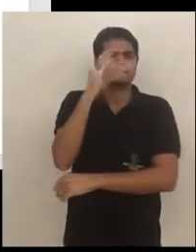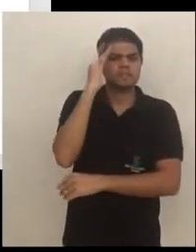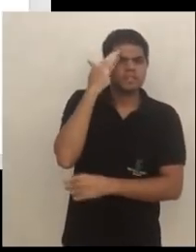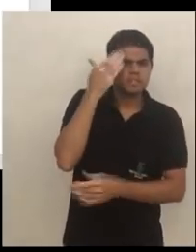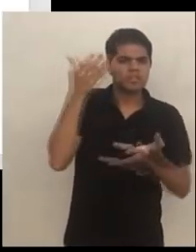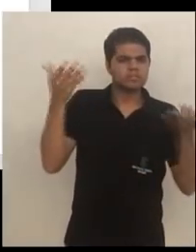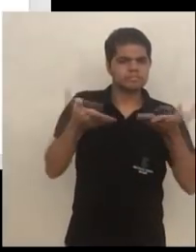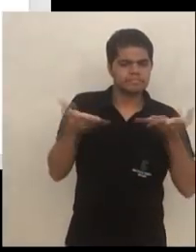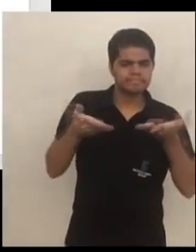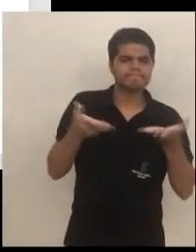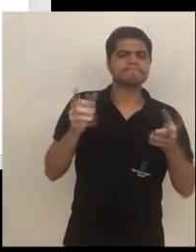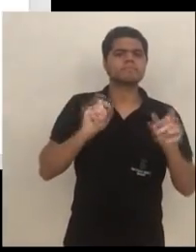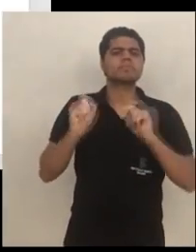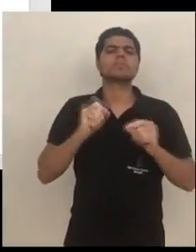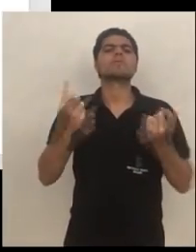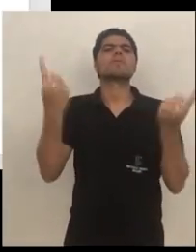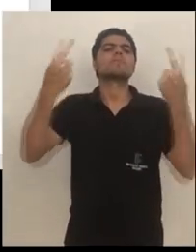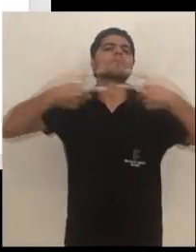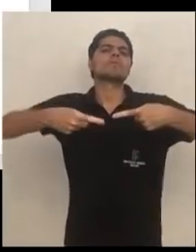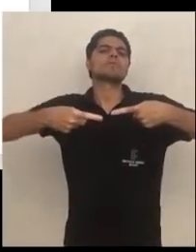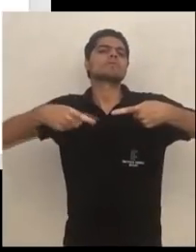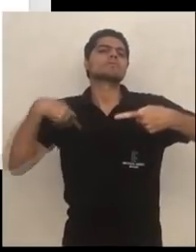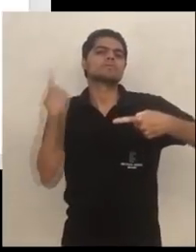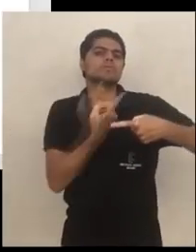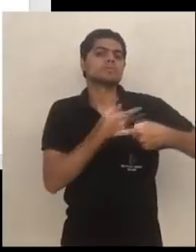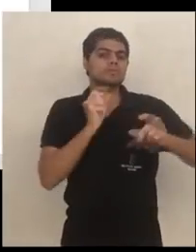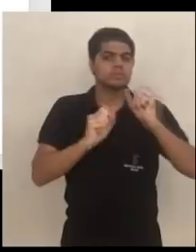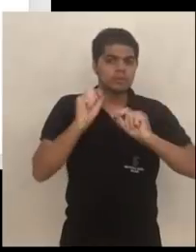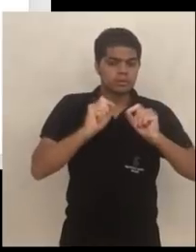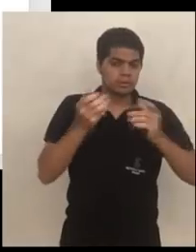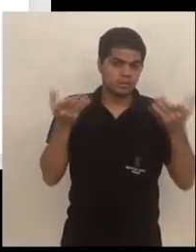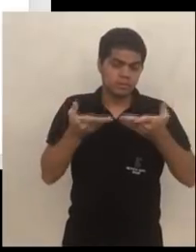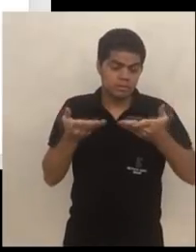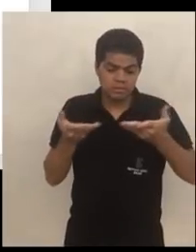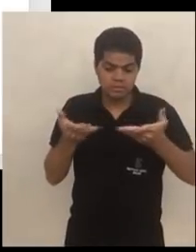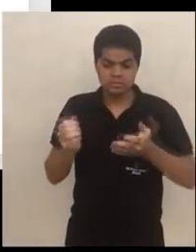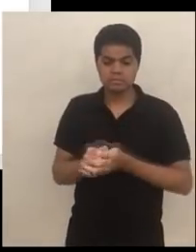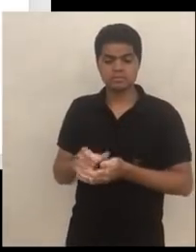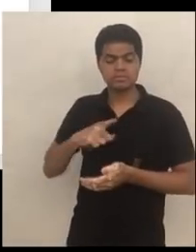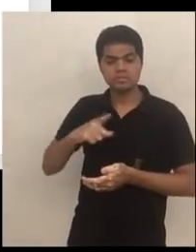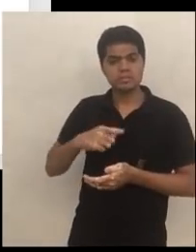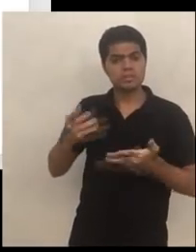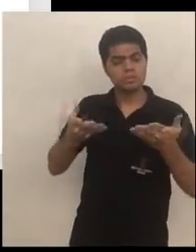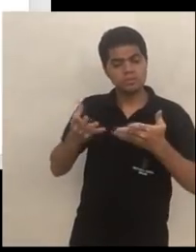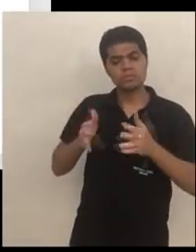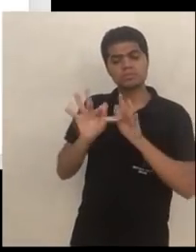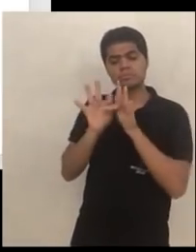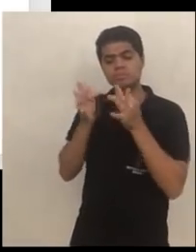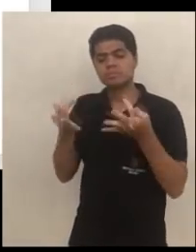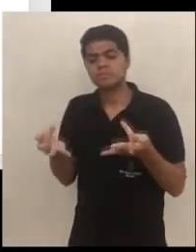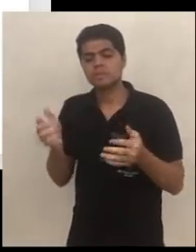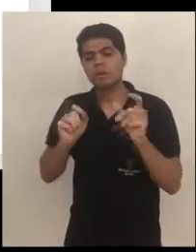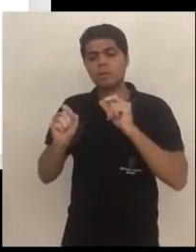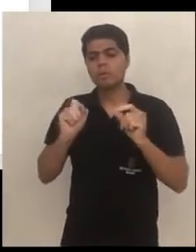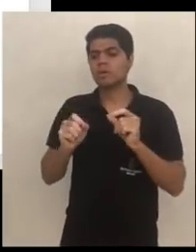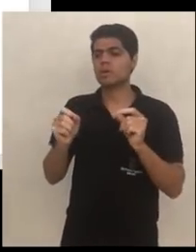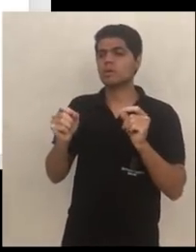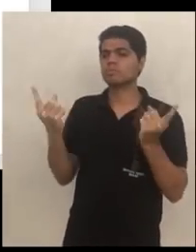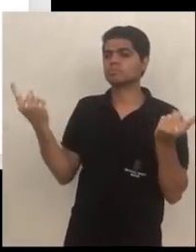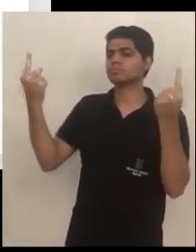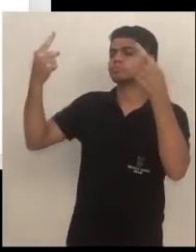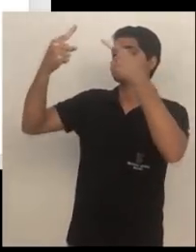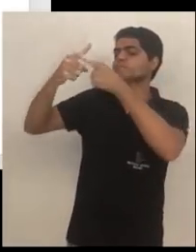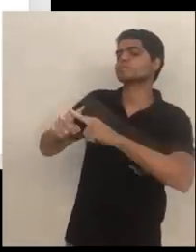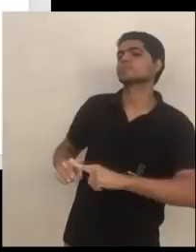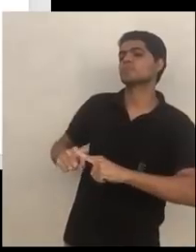o nosso desafio, eu diria que é esse. Se eu fosse simplificar aqui o desafio do segmento de